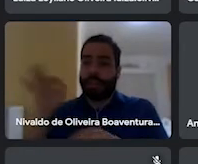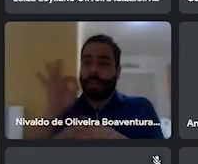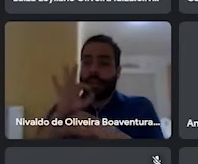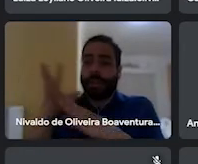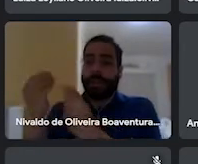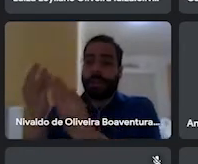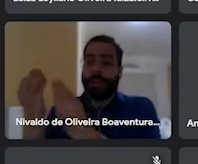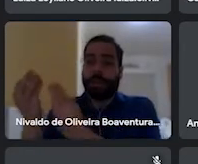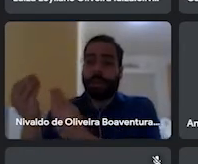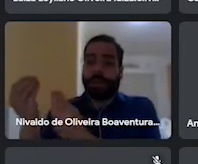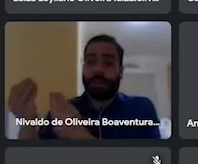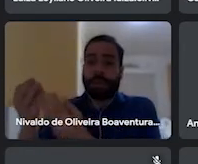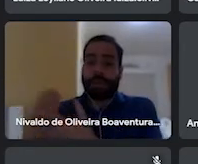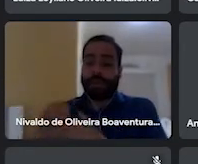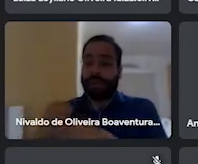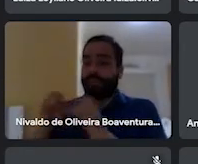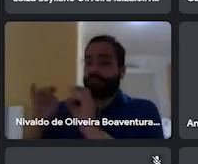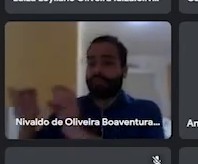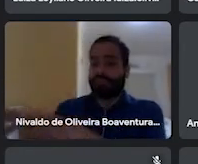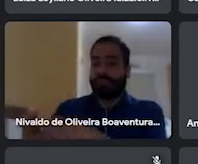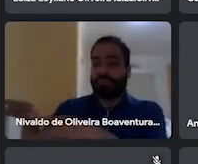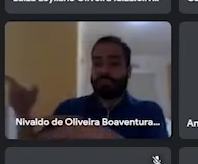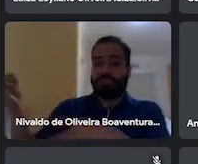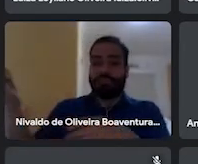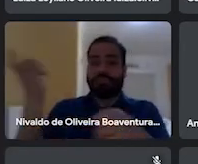ó, deixar a tarefa e vir embora.